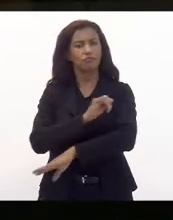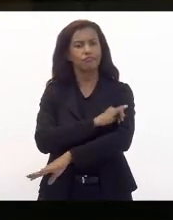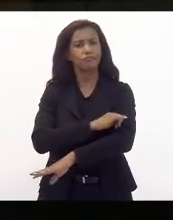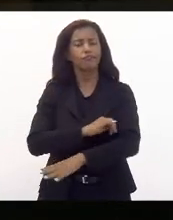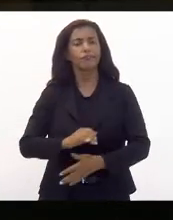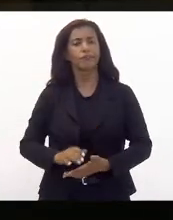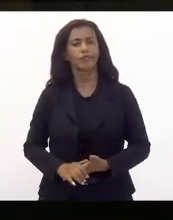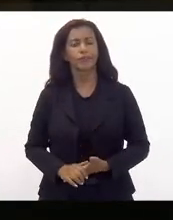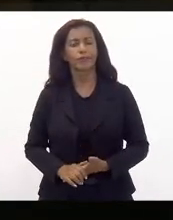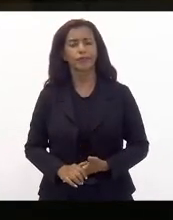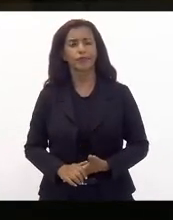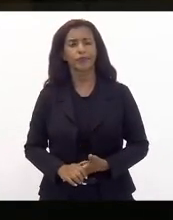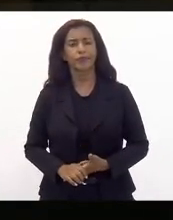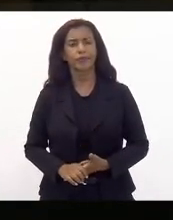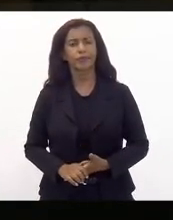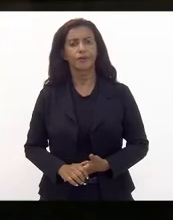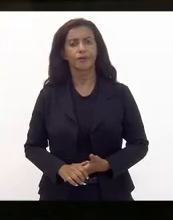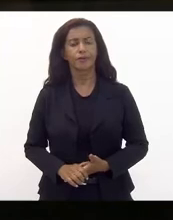então